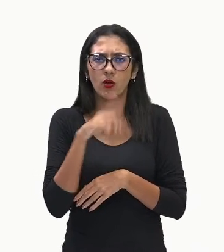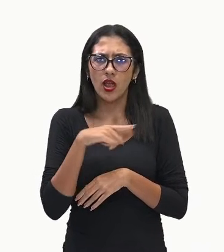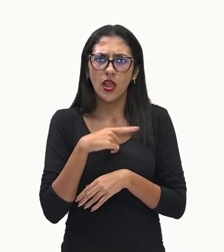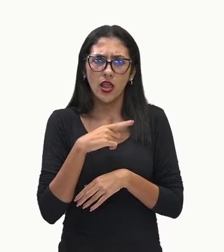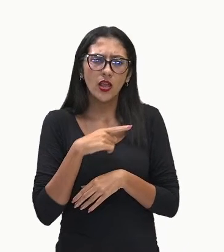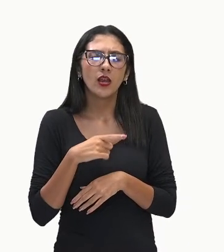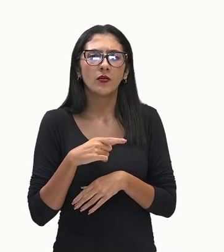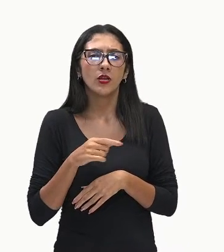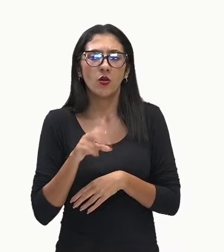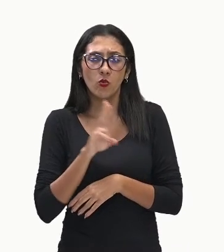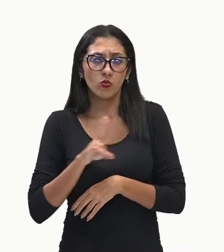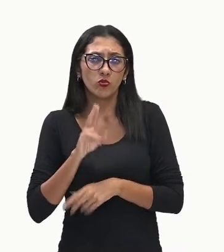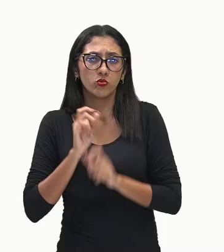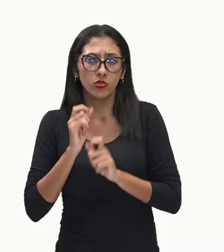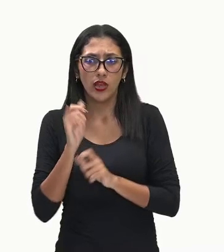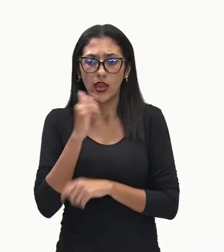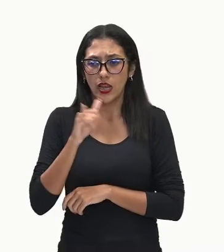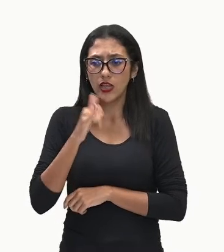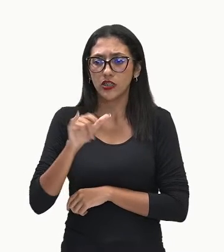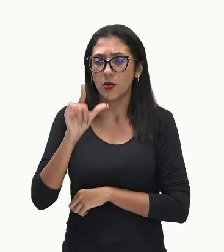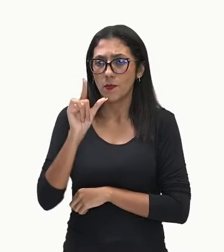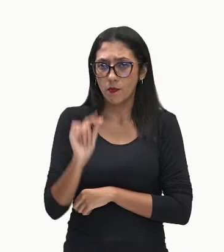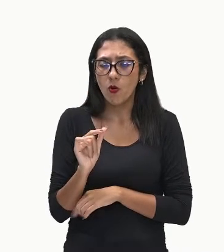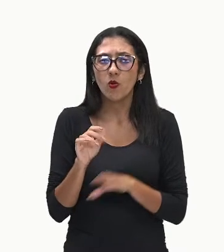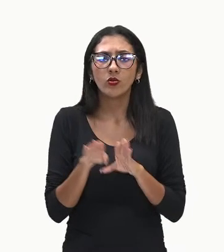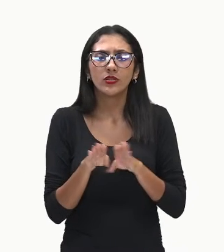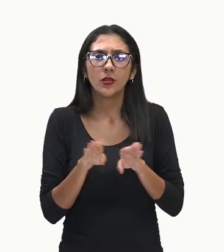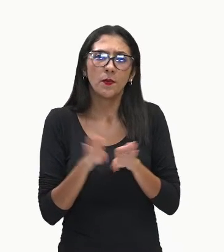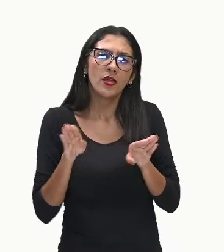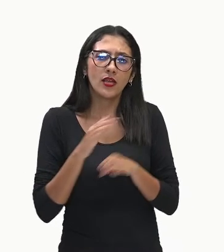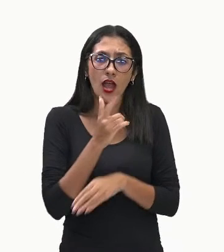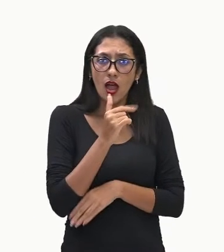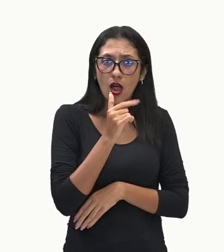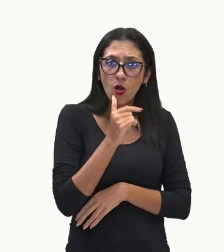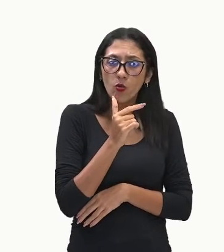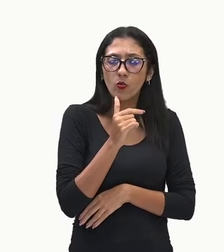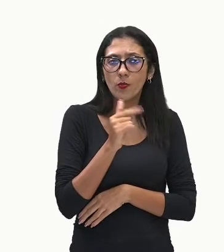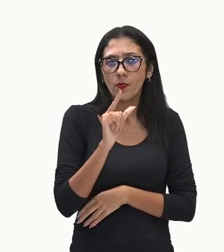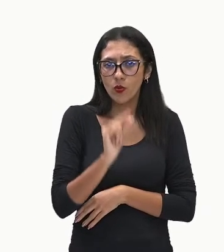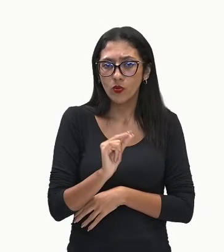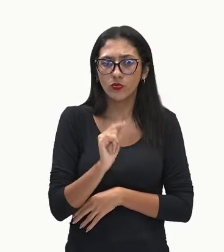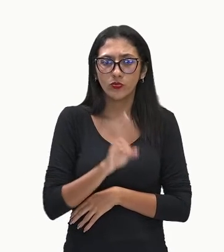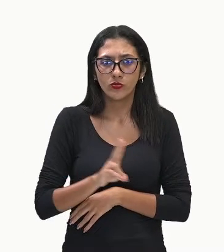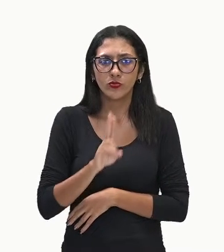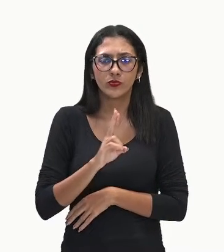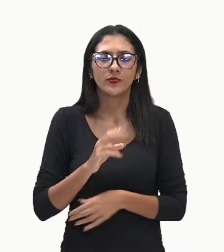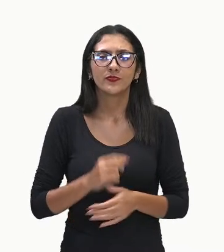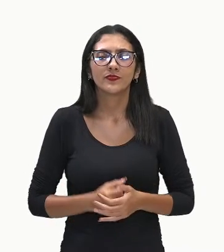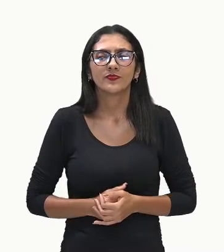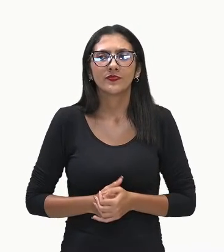água. Então isso é o ideal, certo? Muito bem.